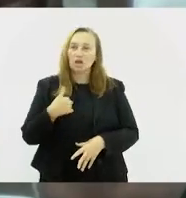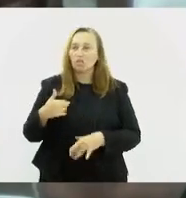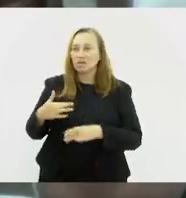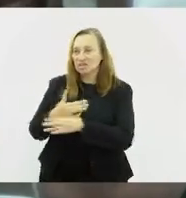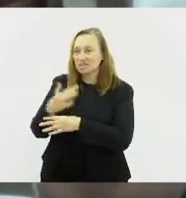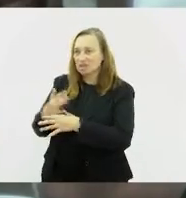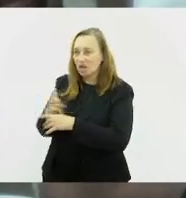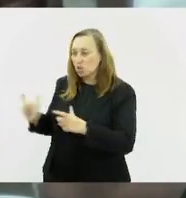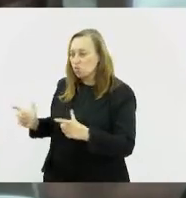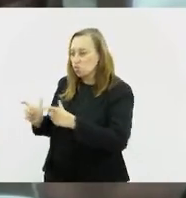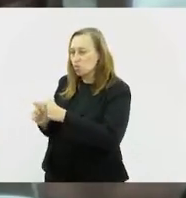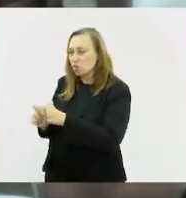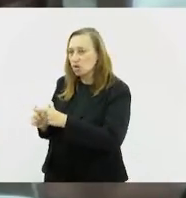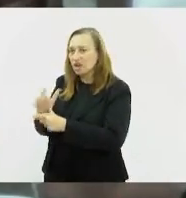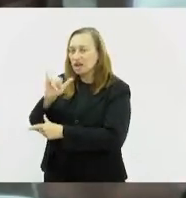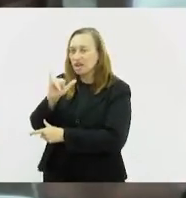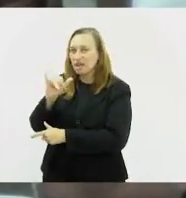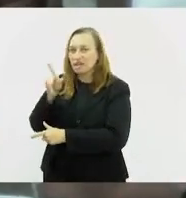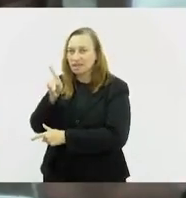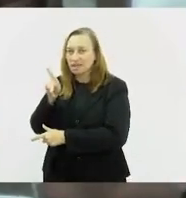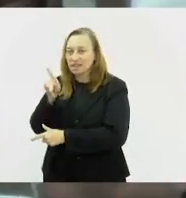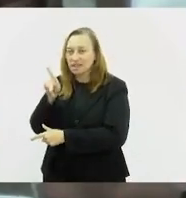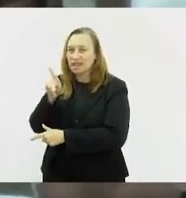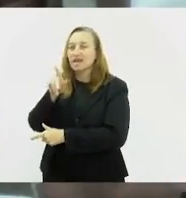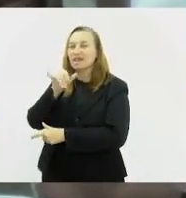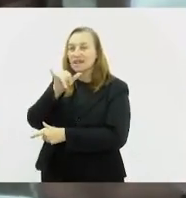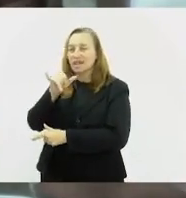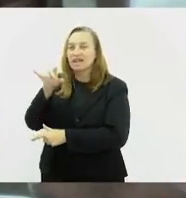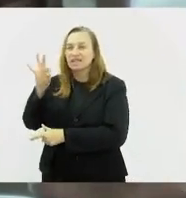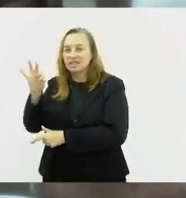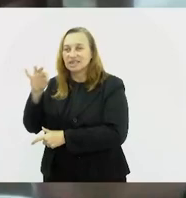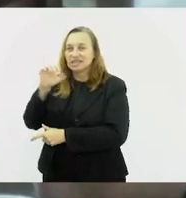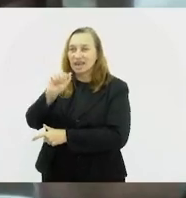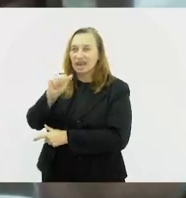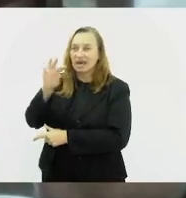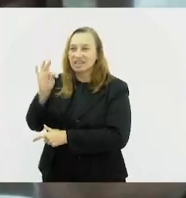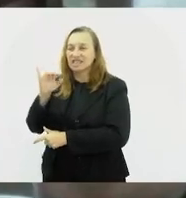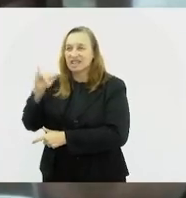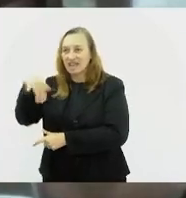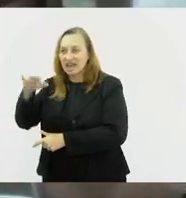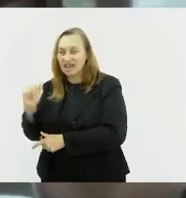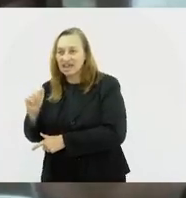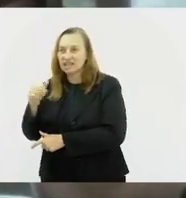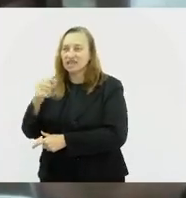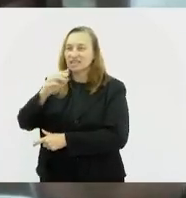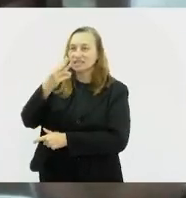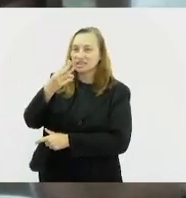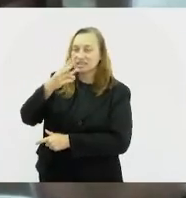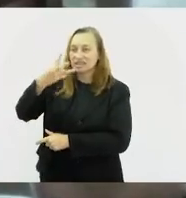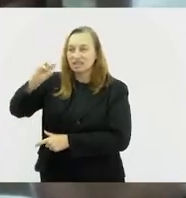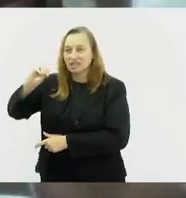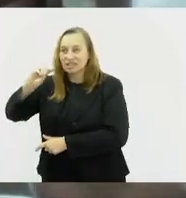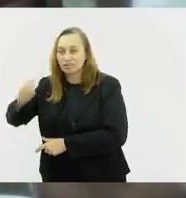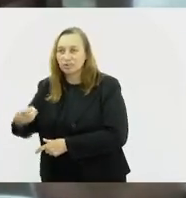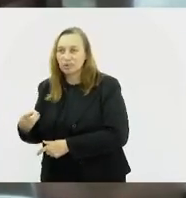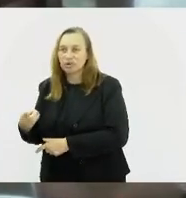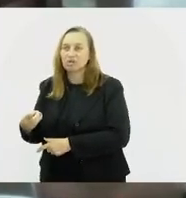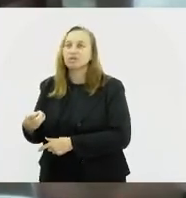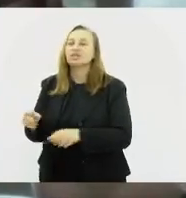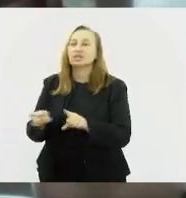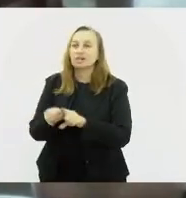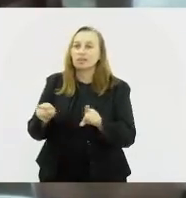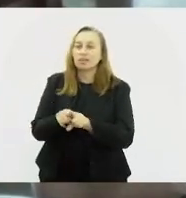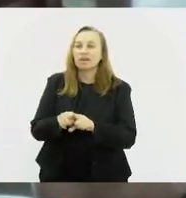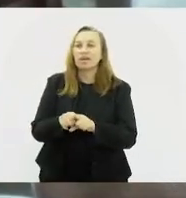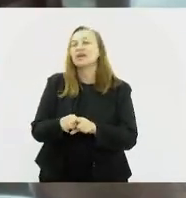igual Itatiaia, de somente 30 mil habitantes, queria parabenizar também o autor da audiência, o vereador Vampirinho,